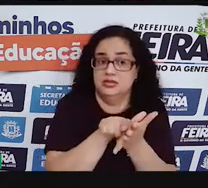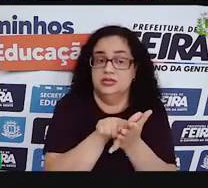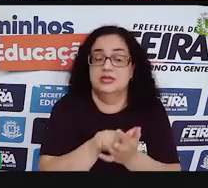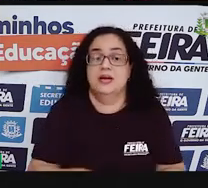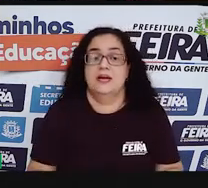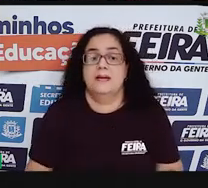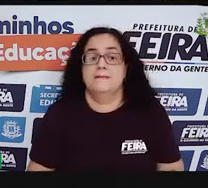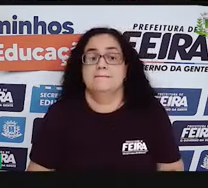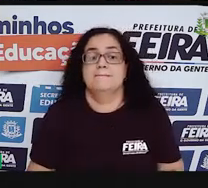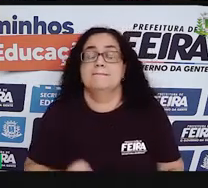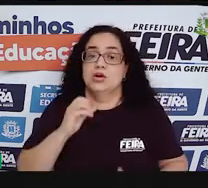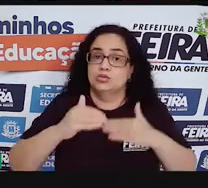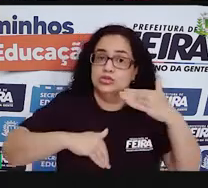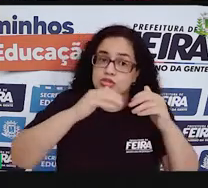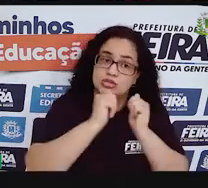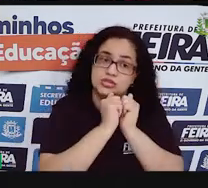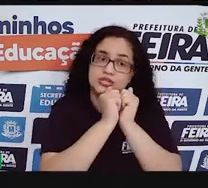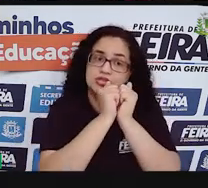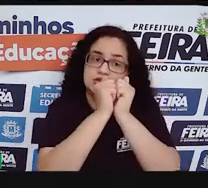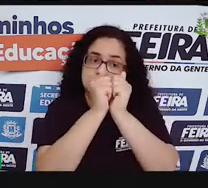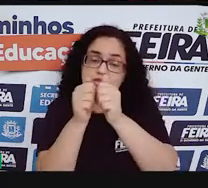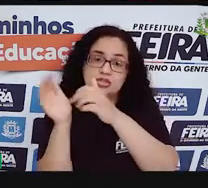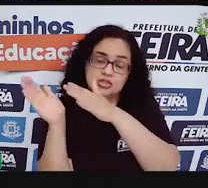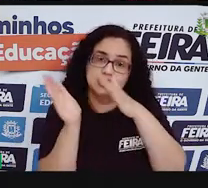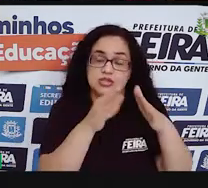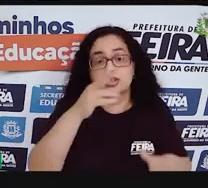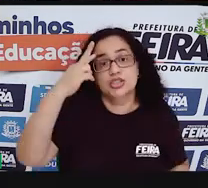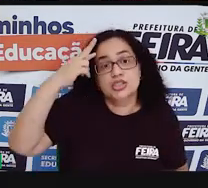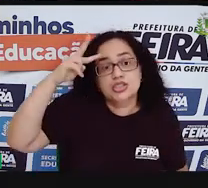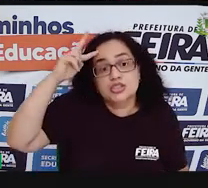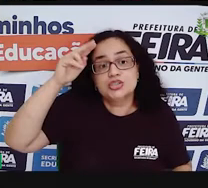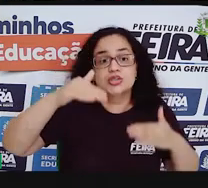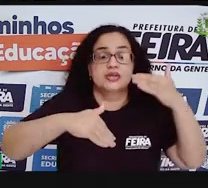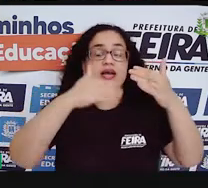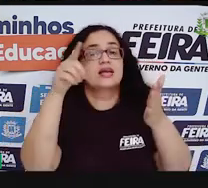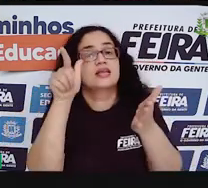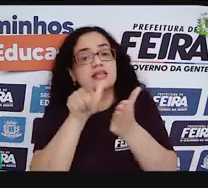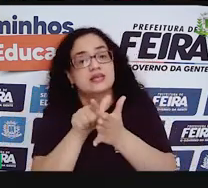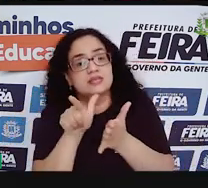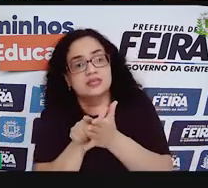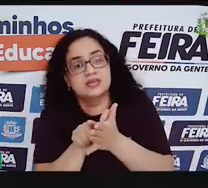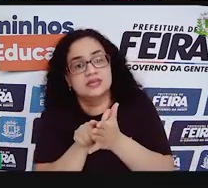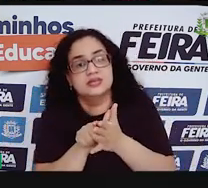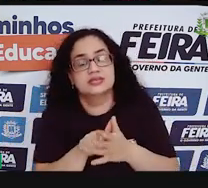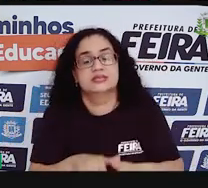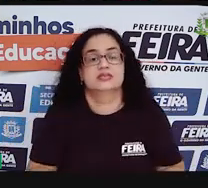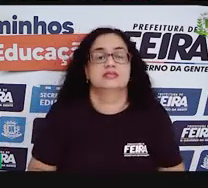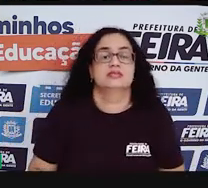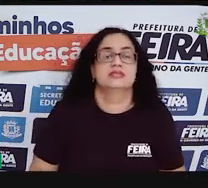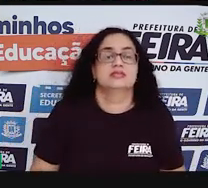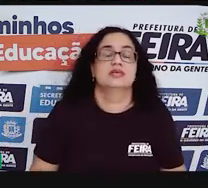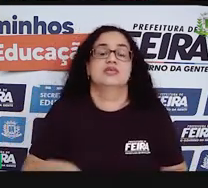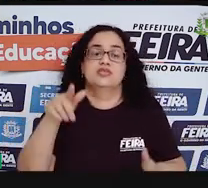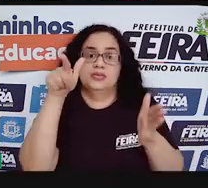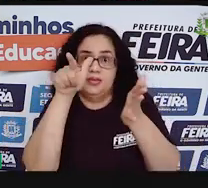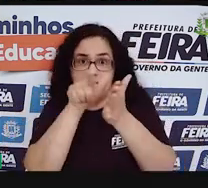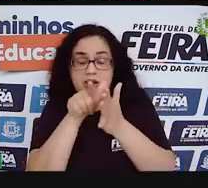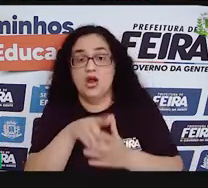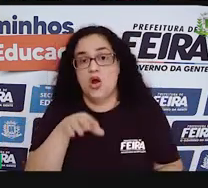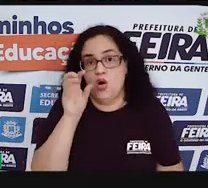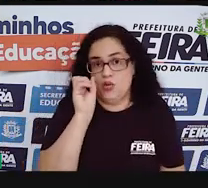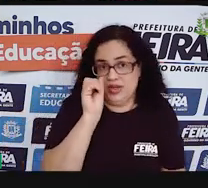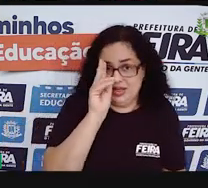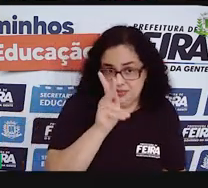você pode ir acompanhando, né, o decorrer da história e também fazendo o que a Pro está fazendo com essa folha de papel,